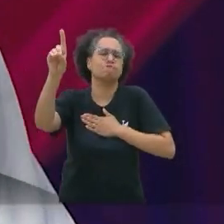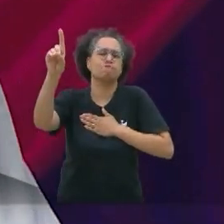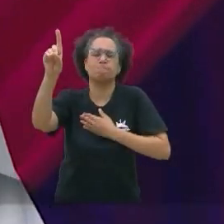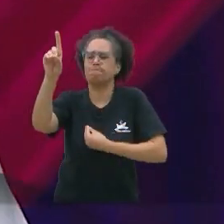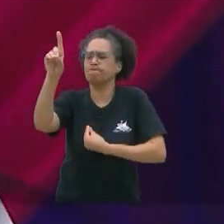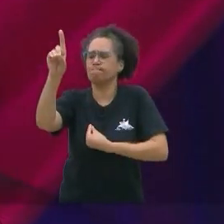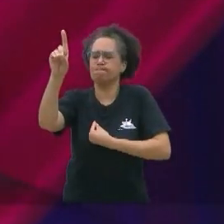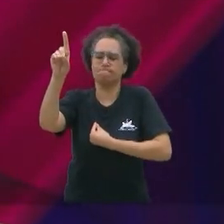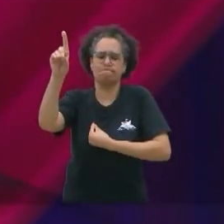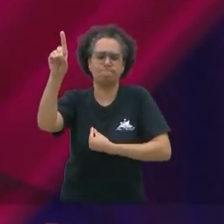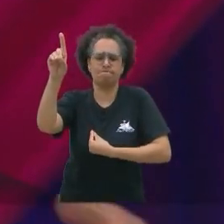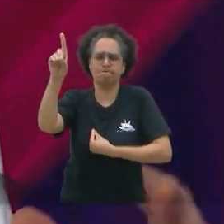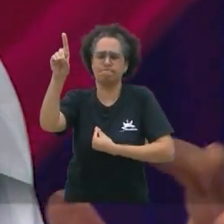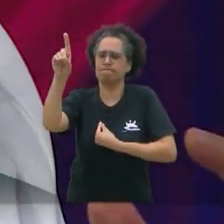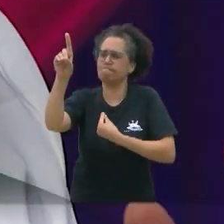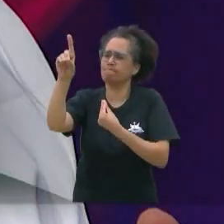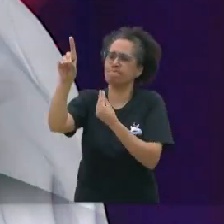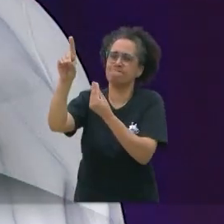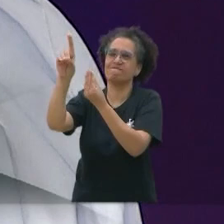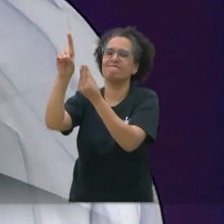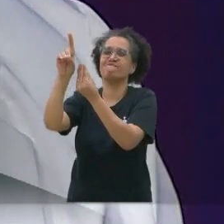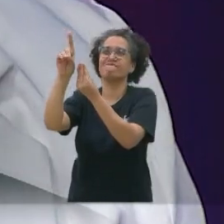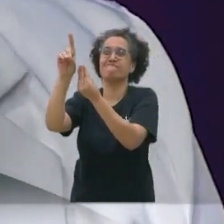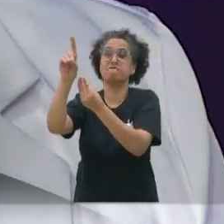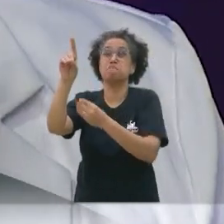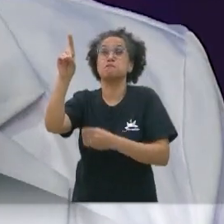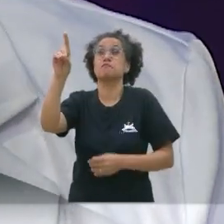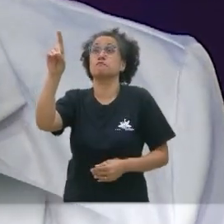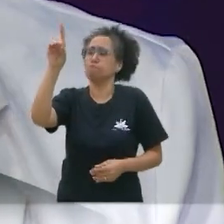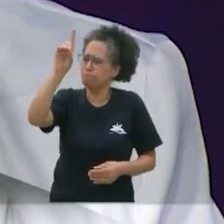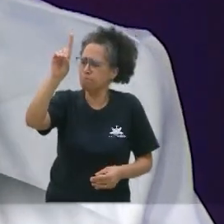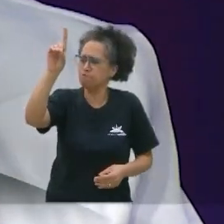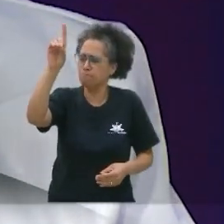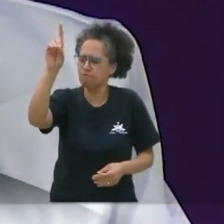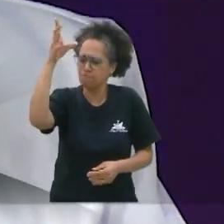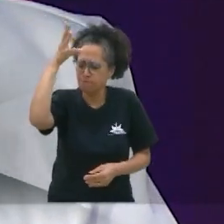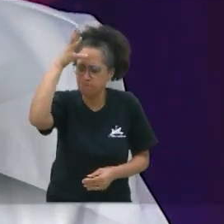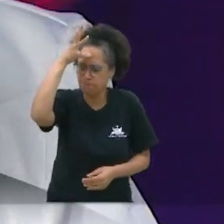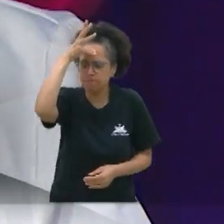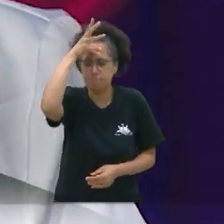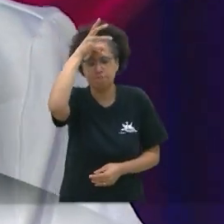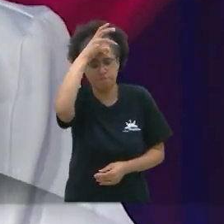vida, que me compreendeu, que me